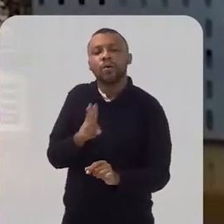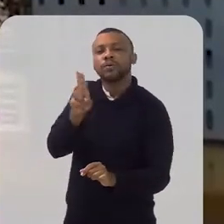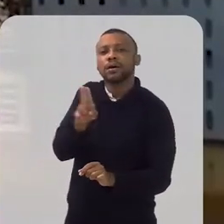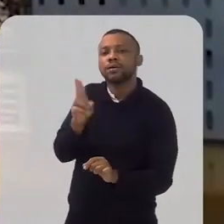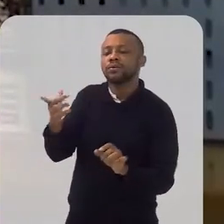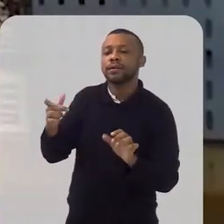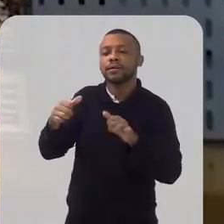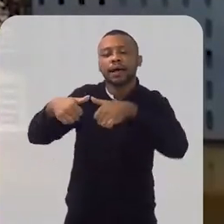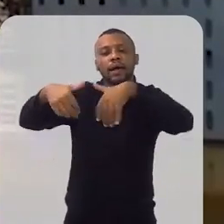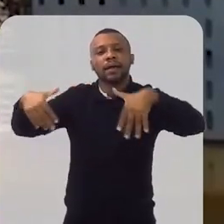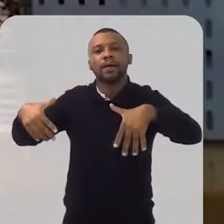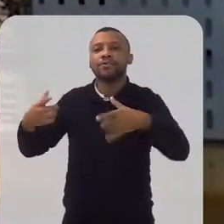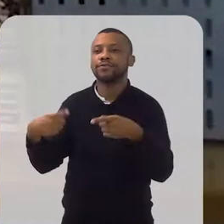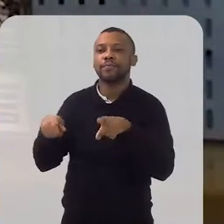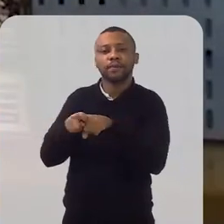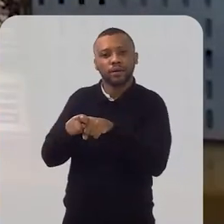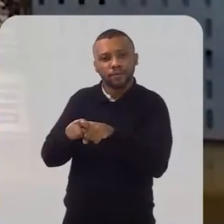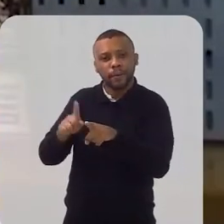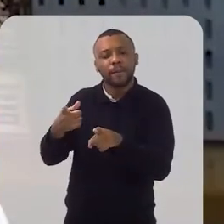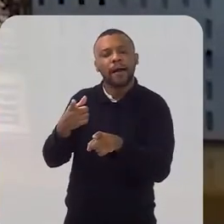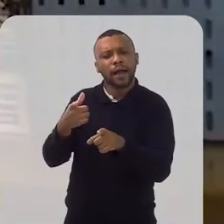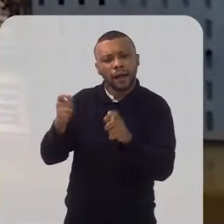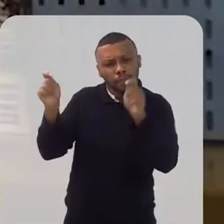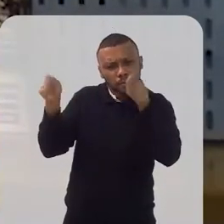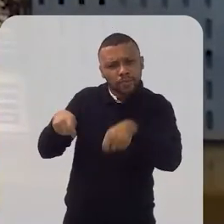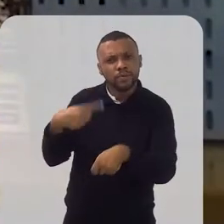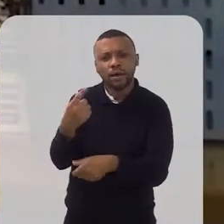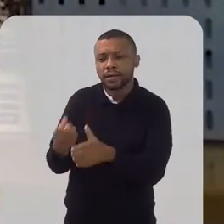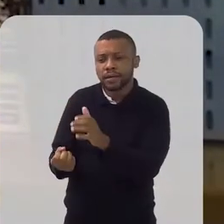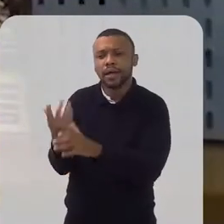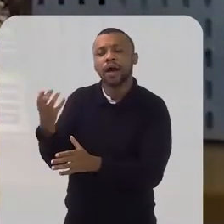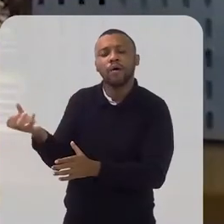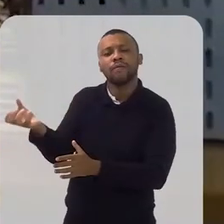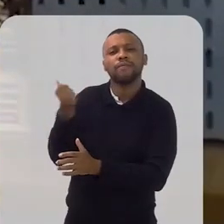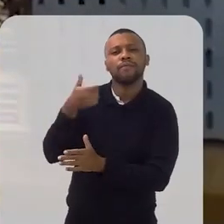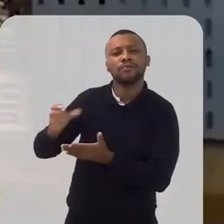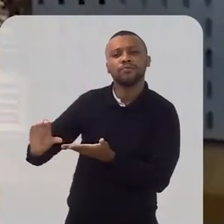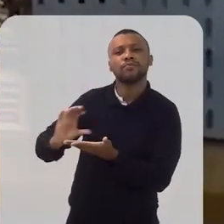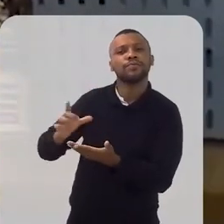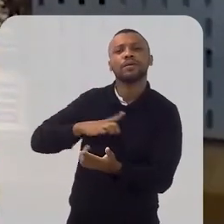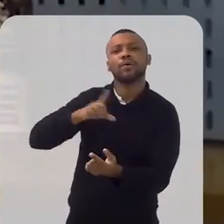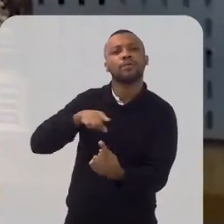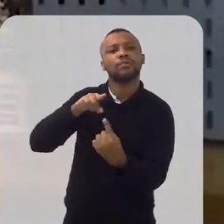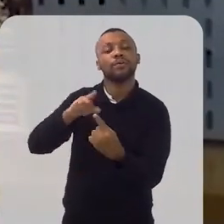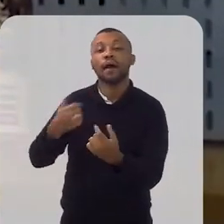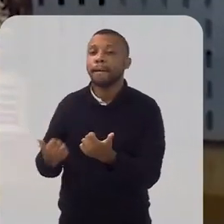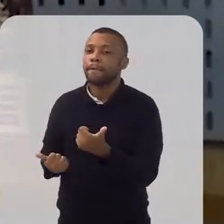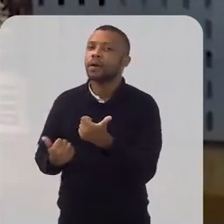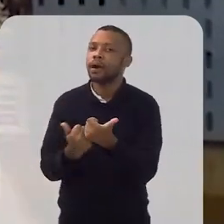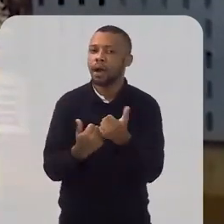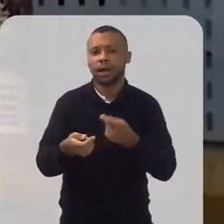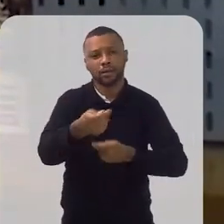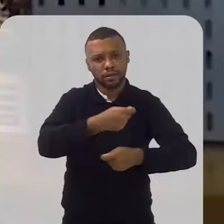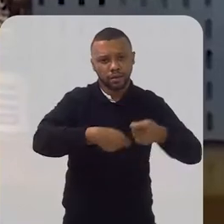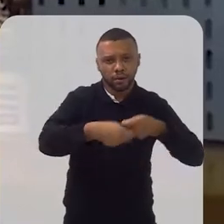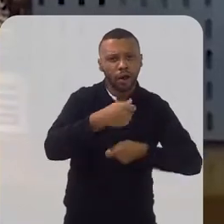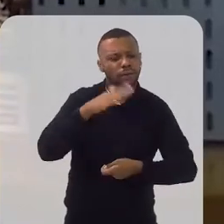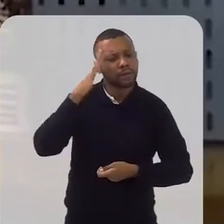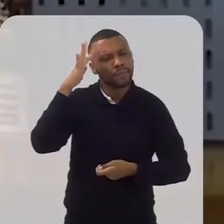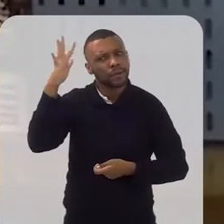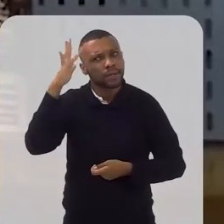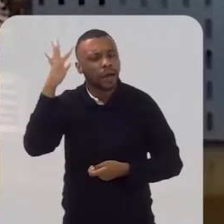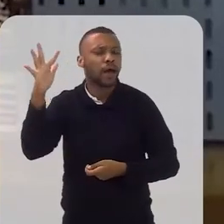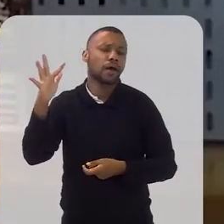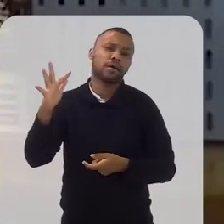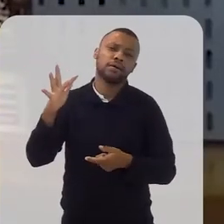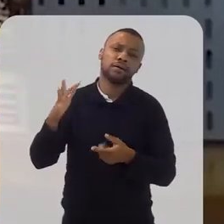de parceiros também para convocar, no sentido de, é possível a gente criar um fundo que possa apoiar esses negócios, né? Para pensar em algumas